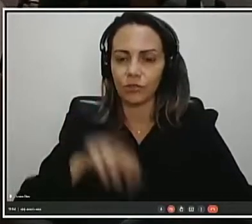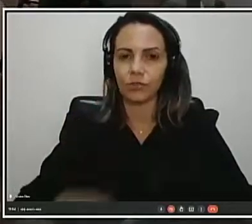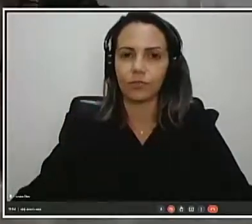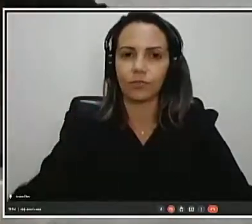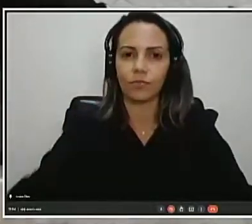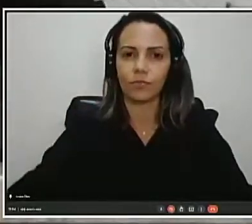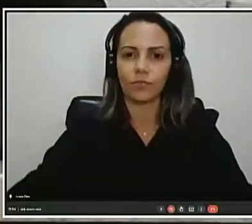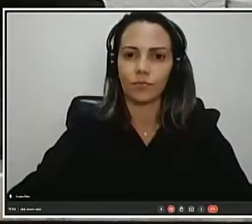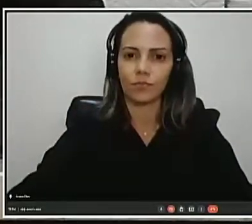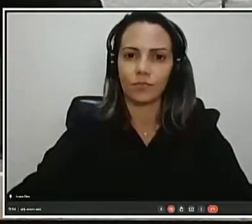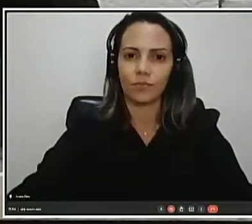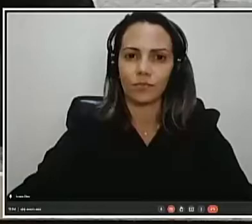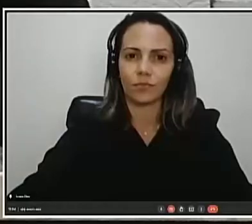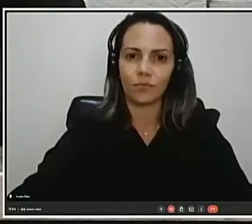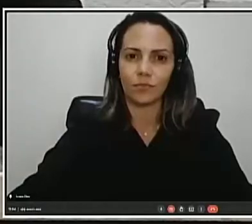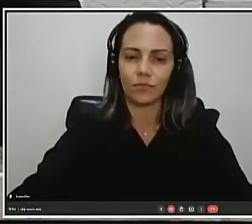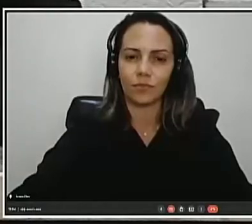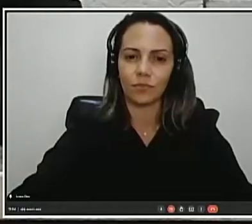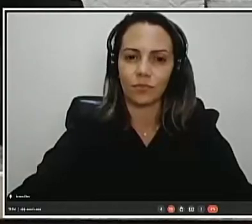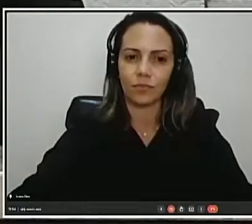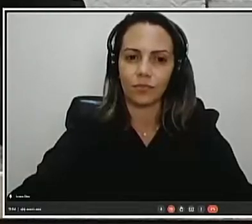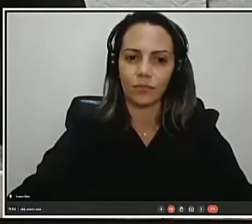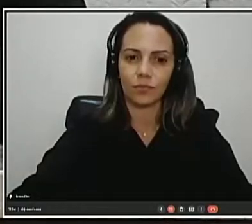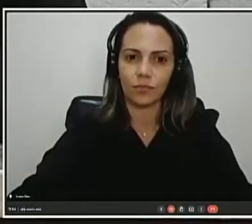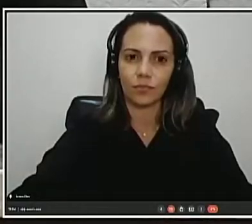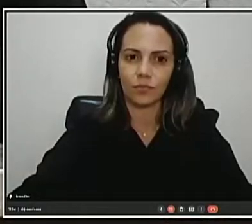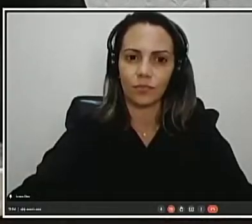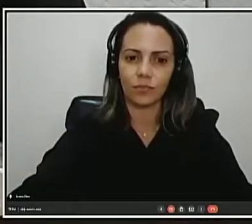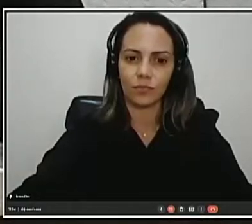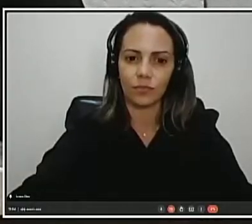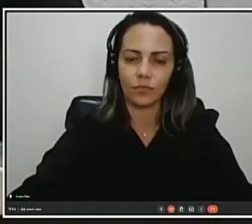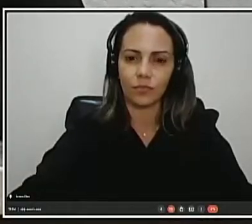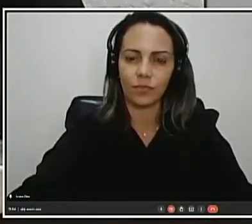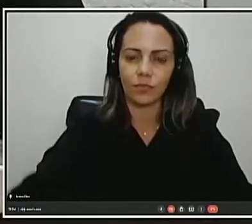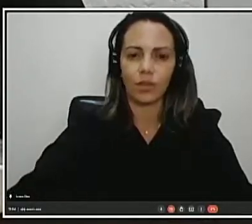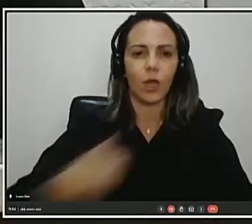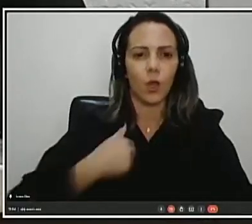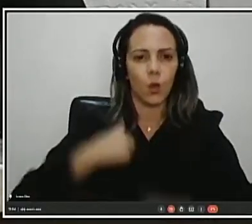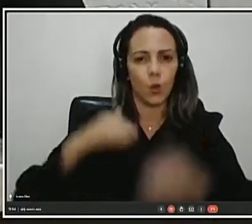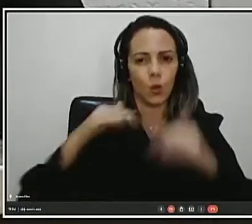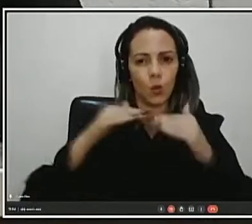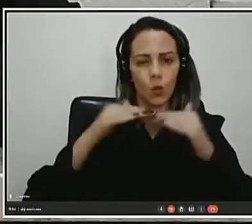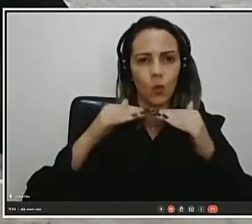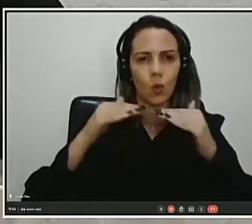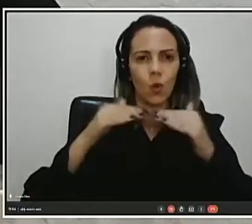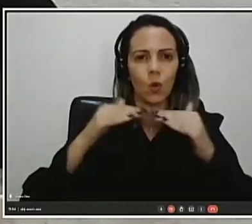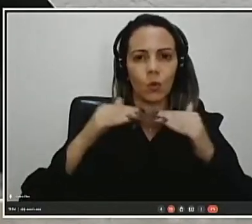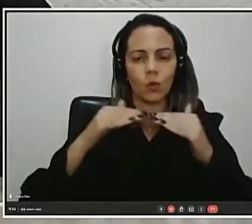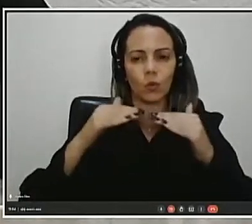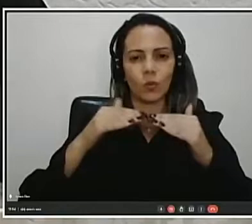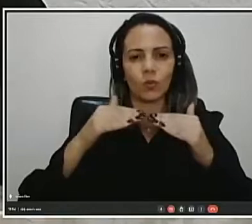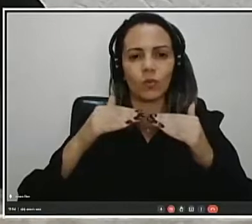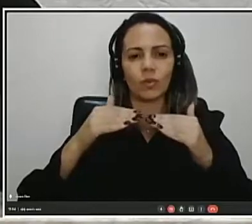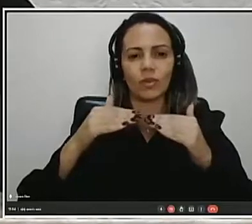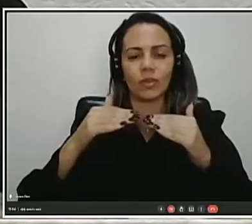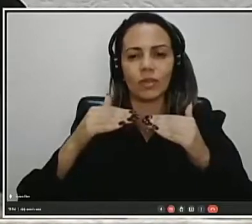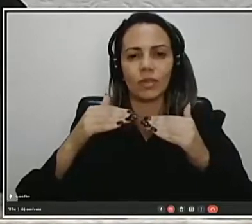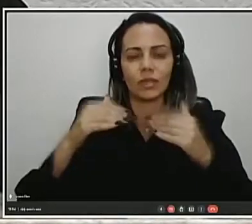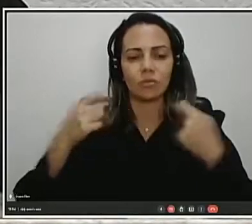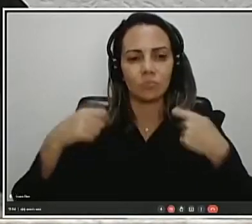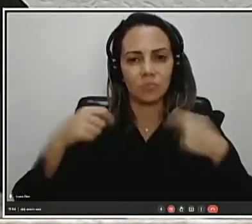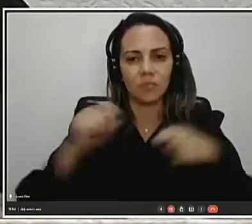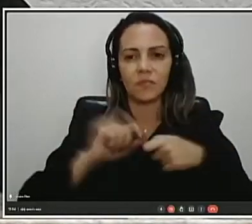Na verdade, eu concordo que precisa ser feita uma publicidade, alertas e um trabalho